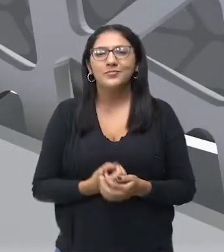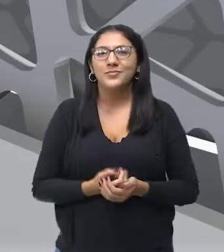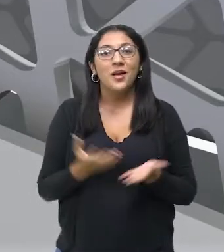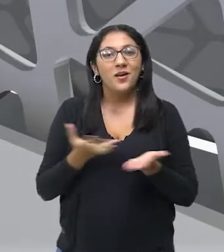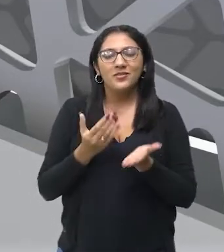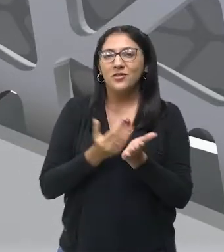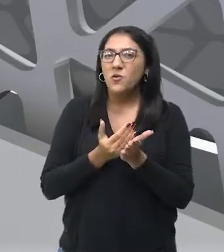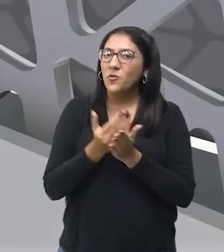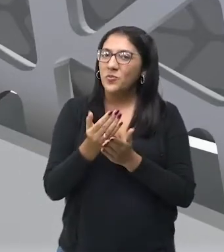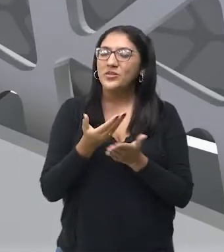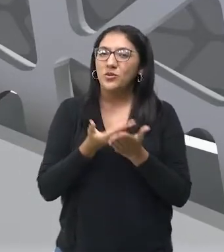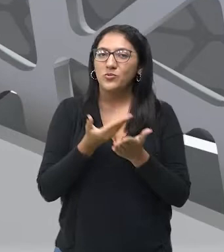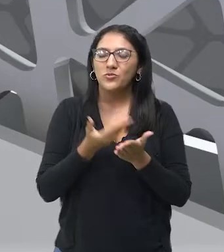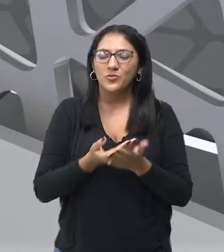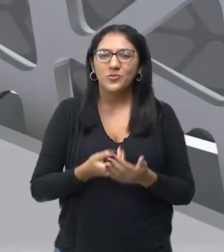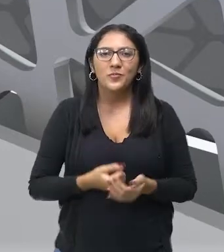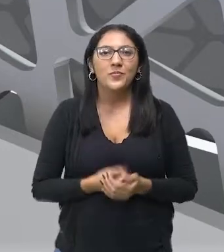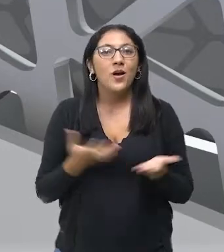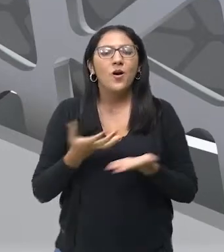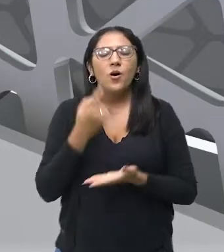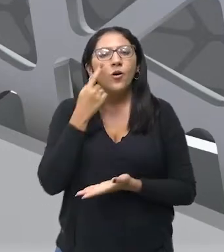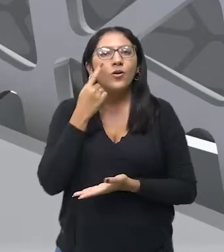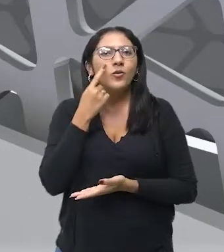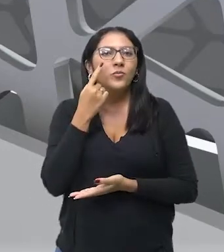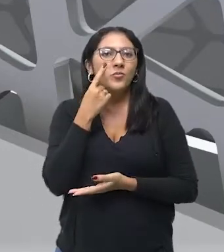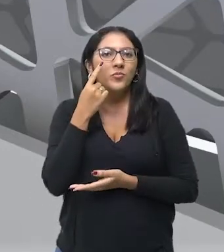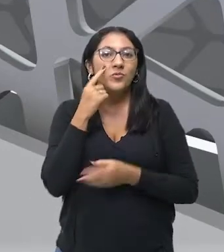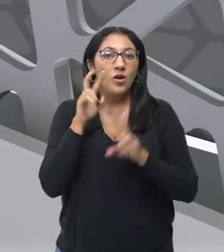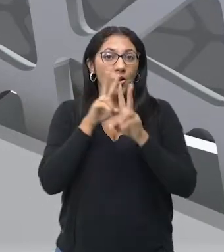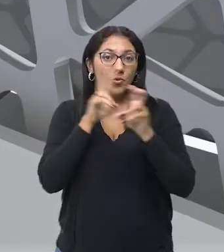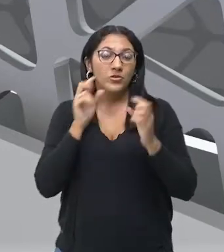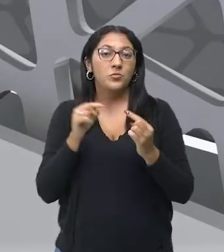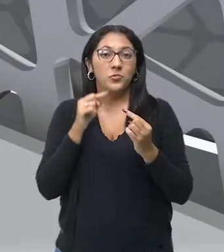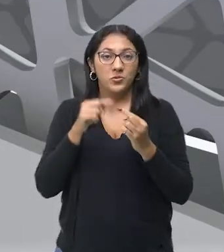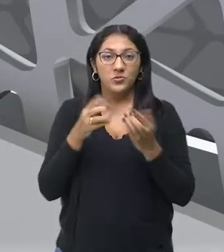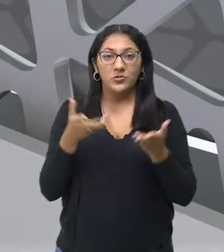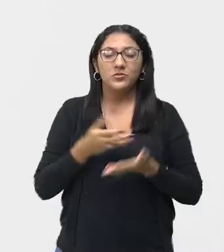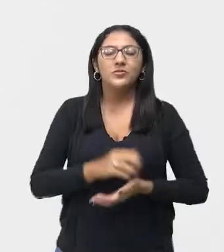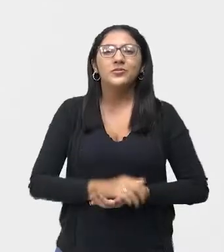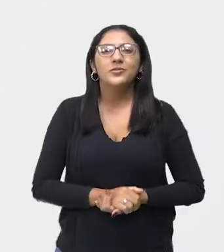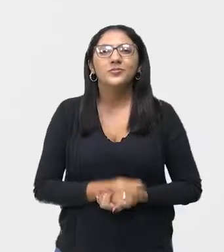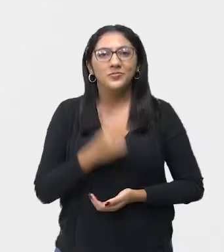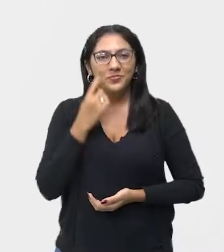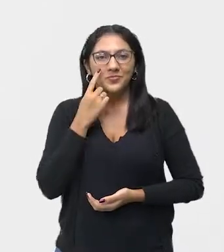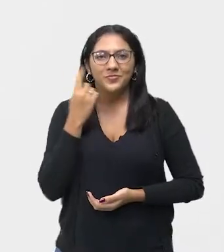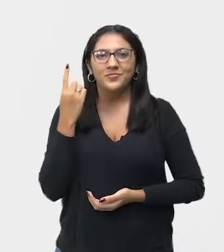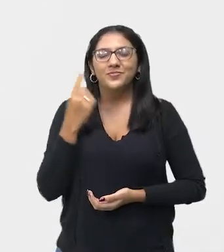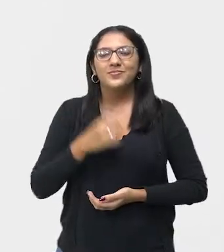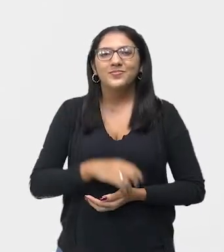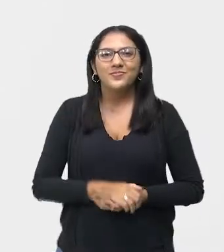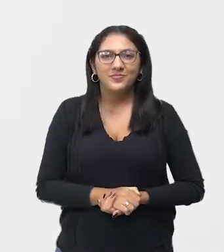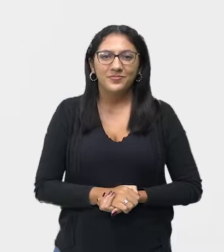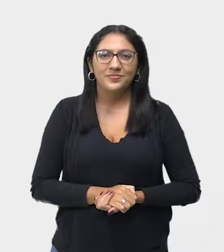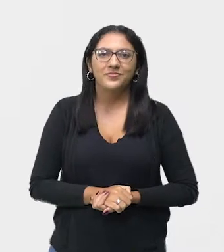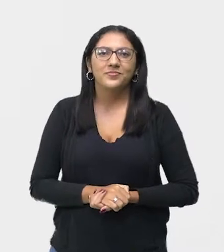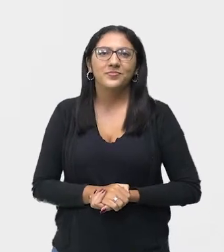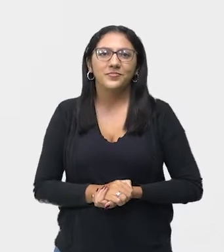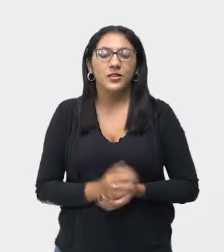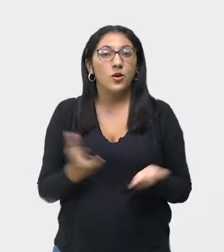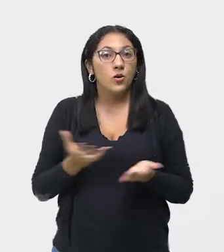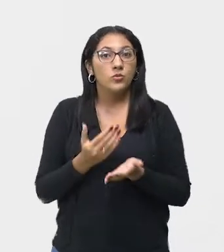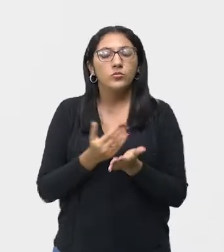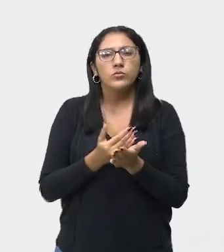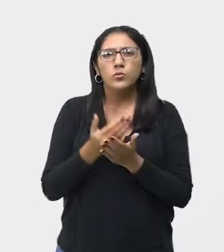vamos agora iniciar mais uma aula. Então vamos observar o nosso objeto do conhecimento? Vamos lá! Nós vamos